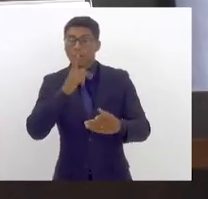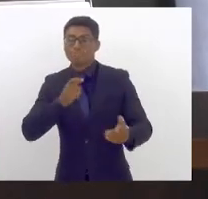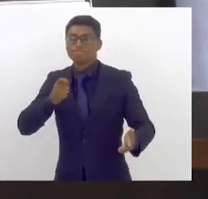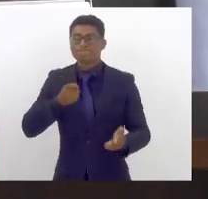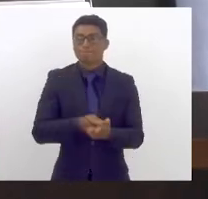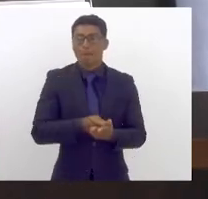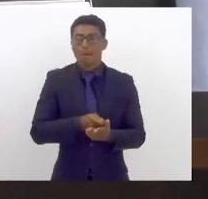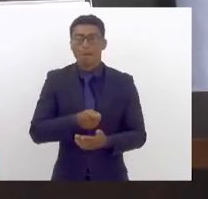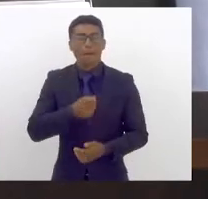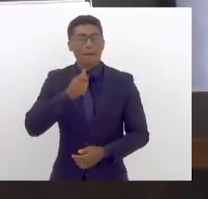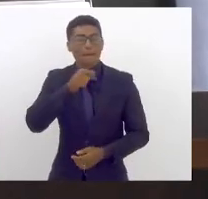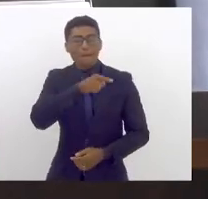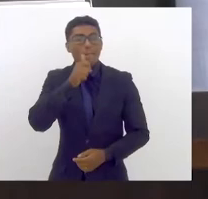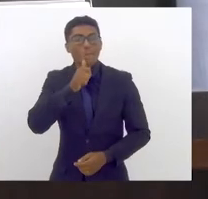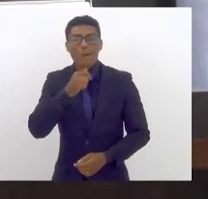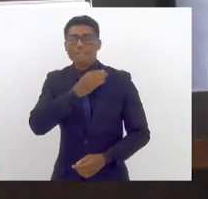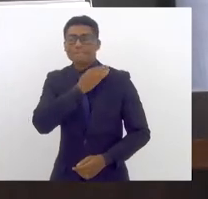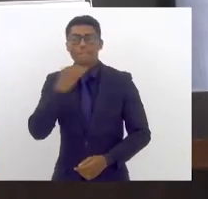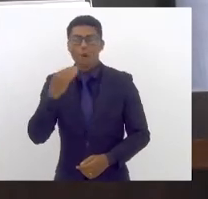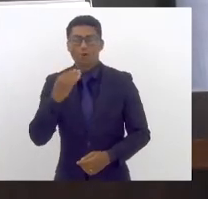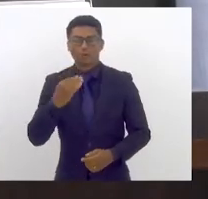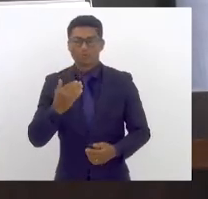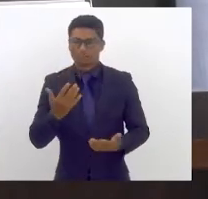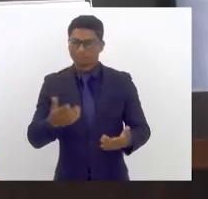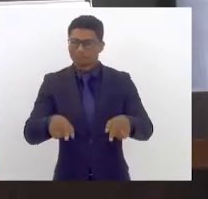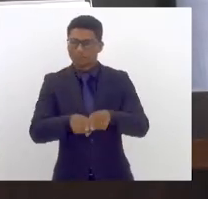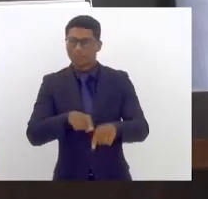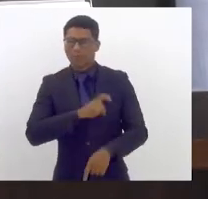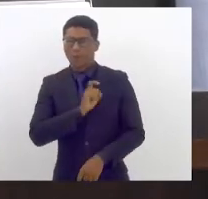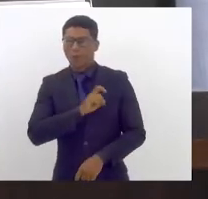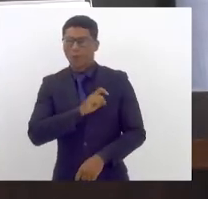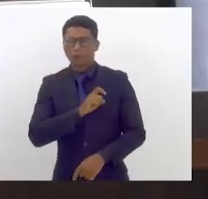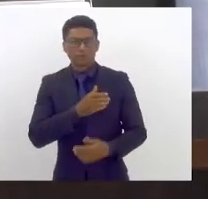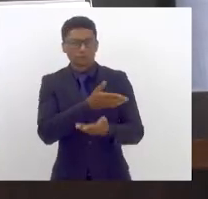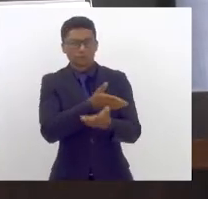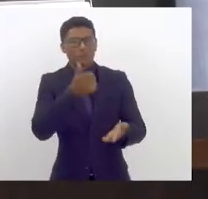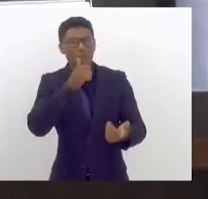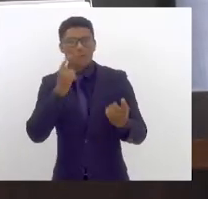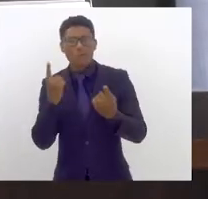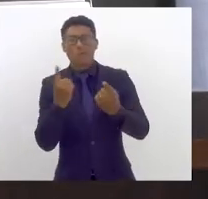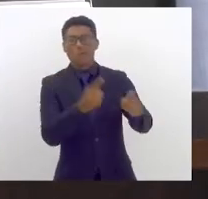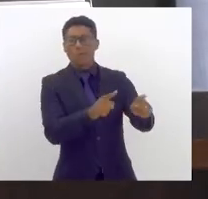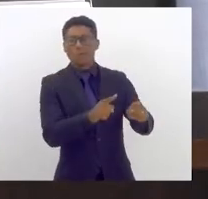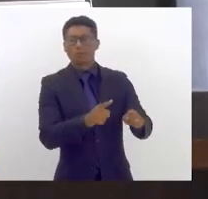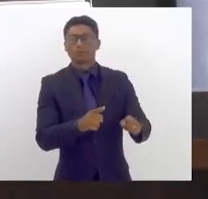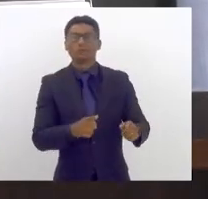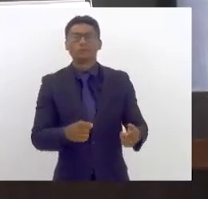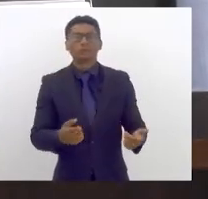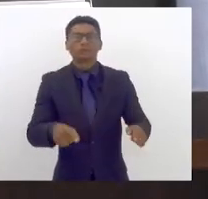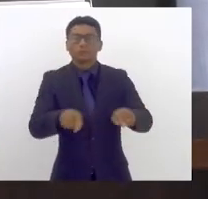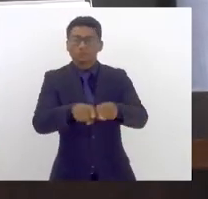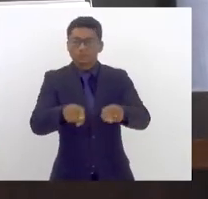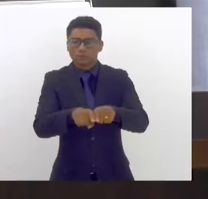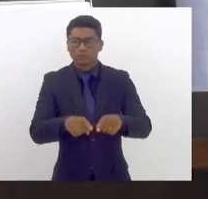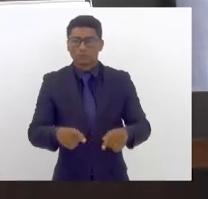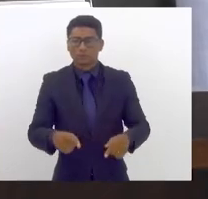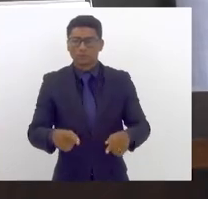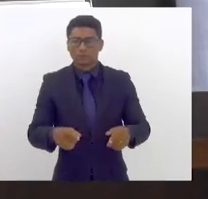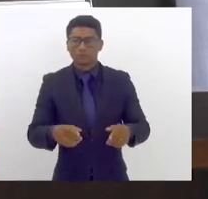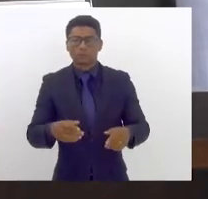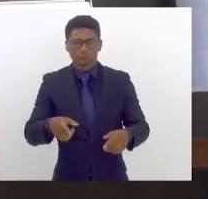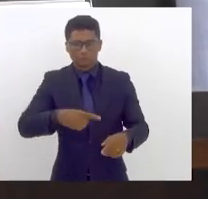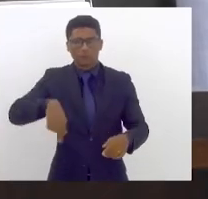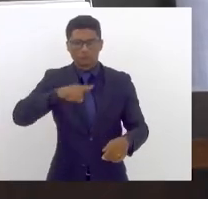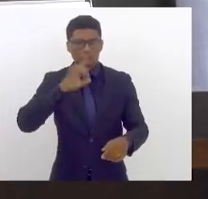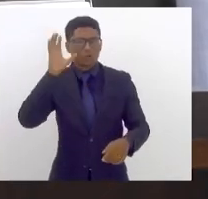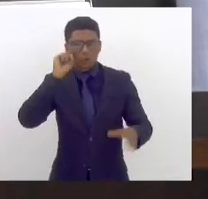política de ódio contra as mulheres de política onde se naturaliza por exemplo e a gente ouviu todos nós